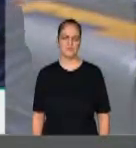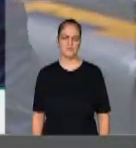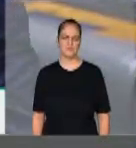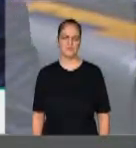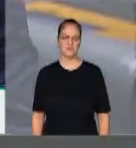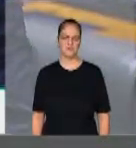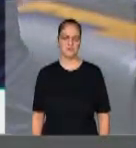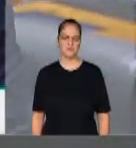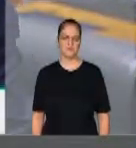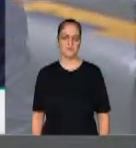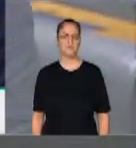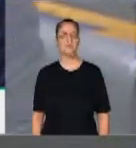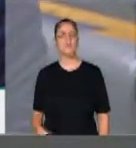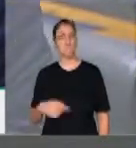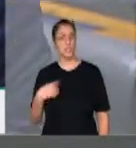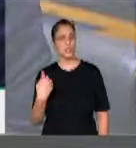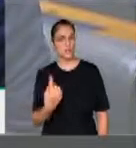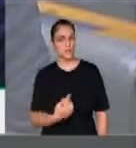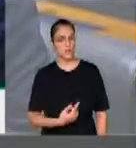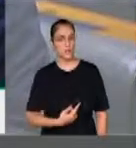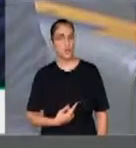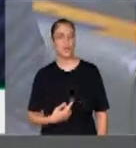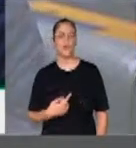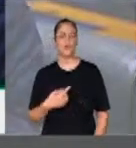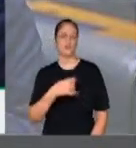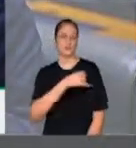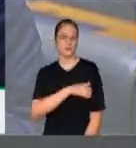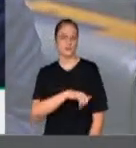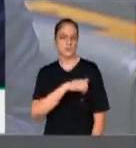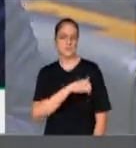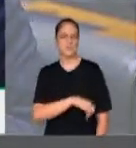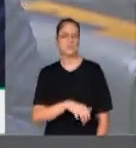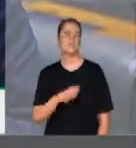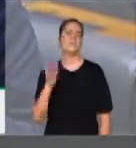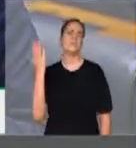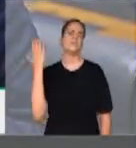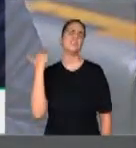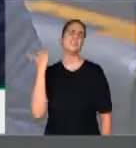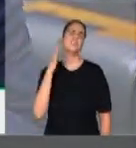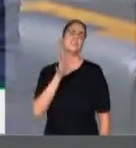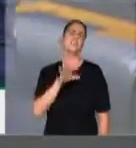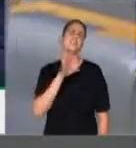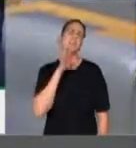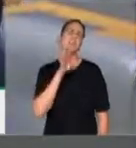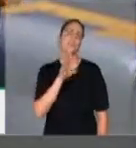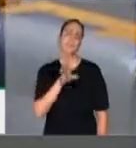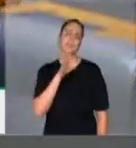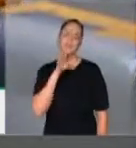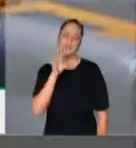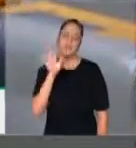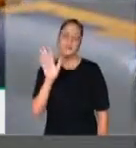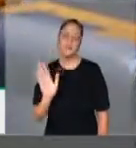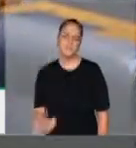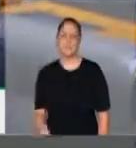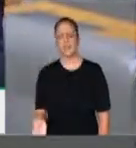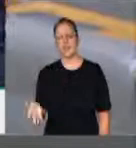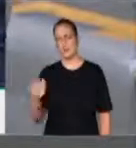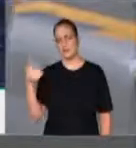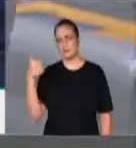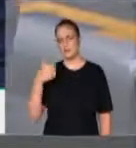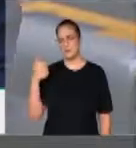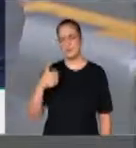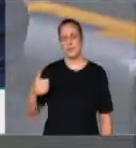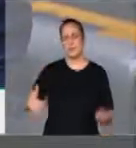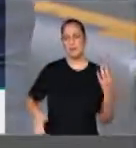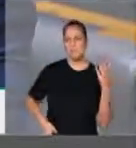Nós, do Rio de Janeiro, nos tornamos, já éramos reféns do tráfico. Agora, somos